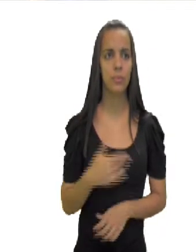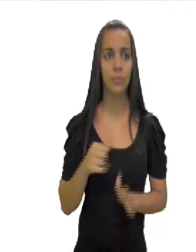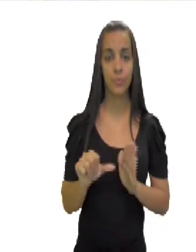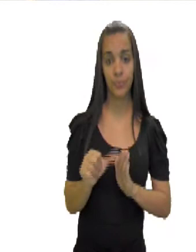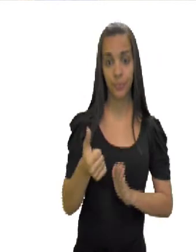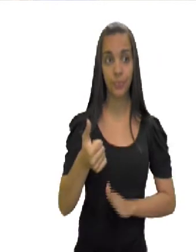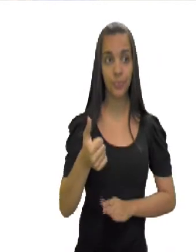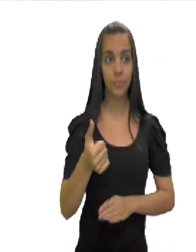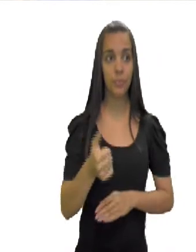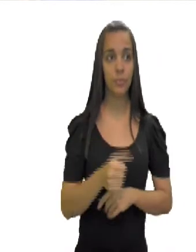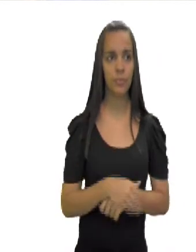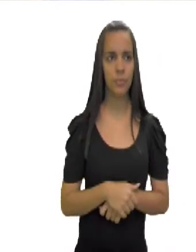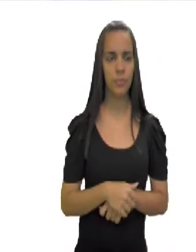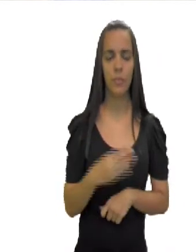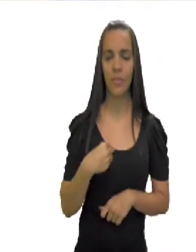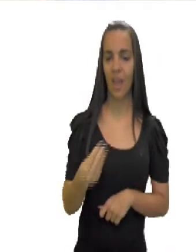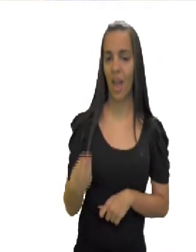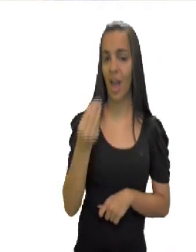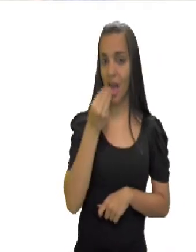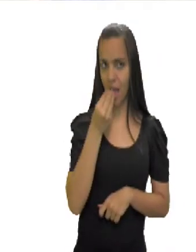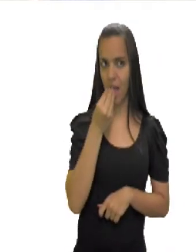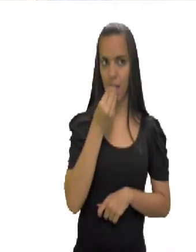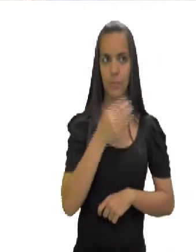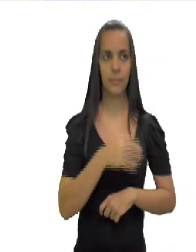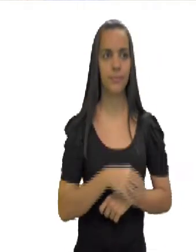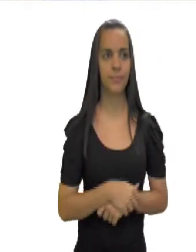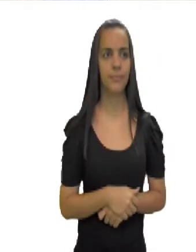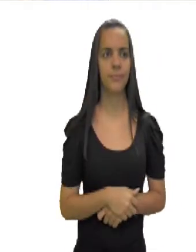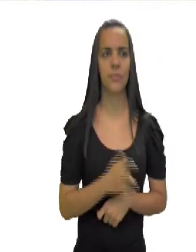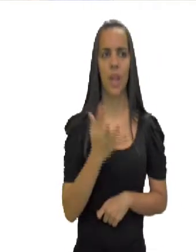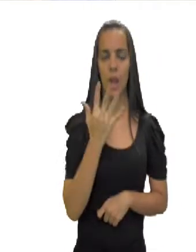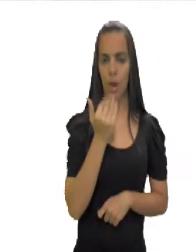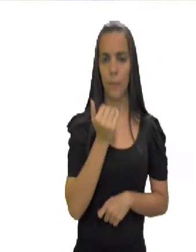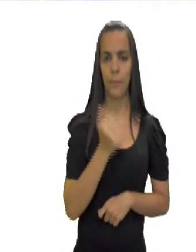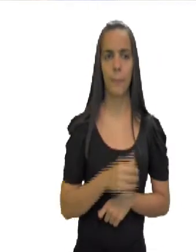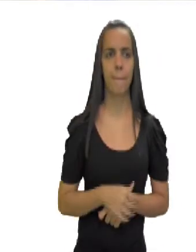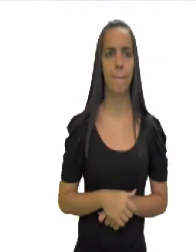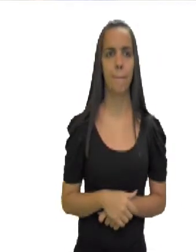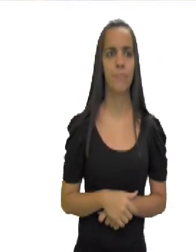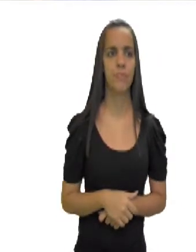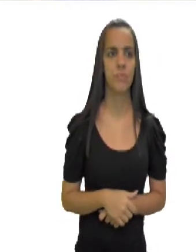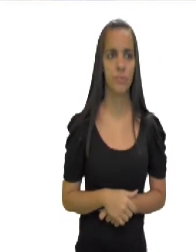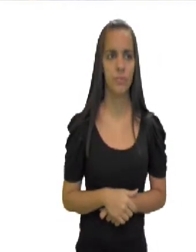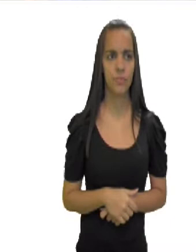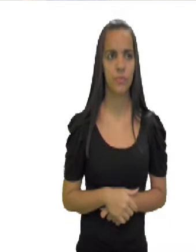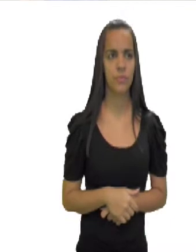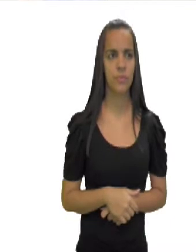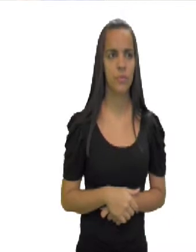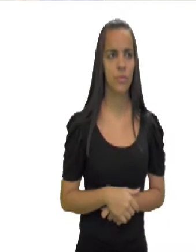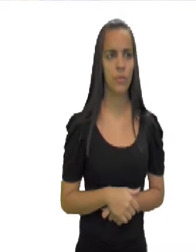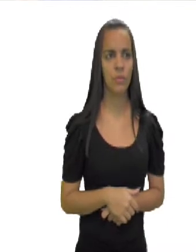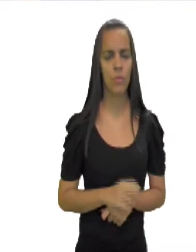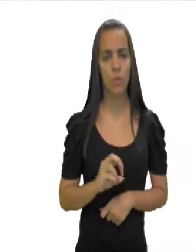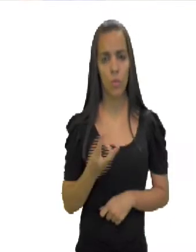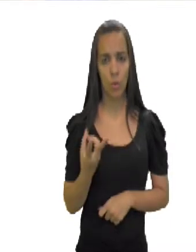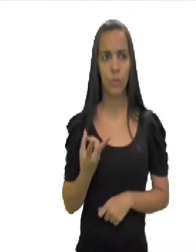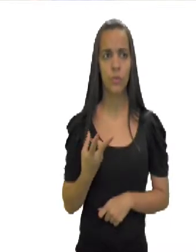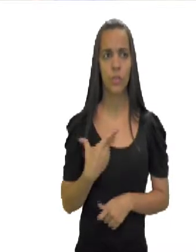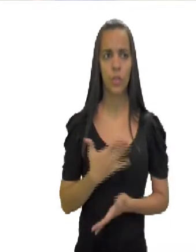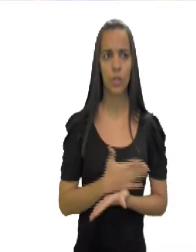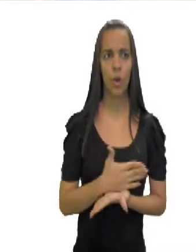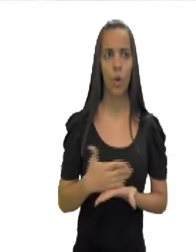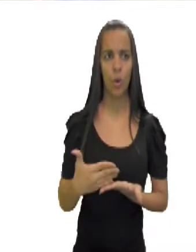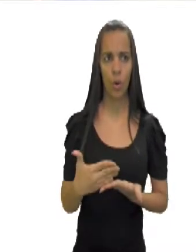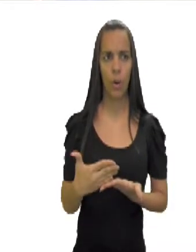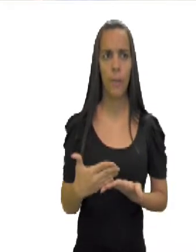Primeiro, ela é colocada na boca, né? Nós colocamos o alimento na boca. Ou seja, a digestão se inicia